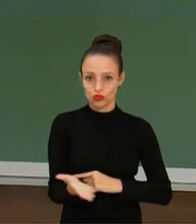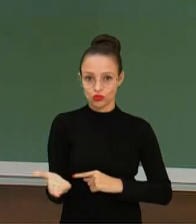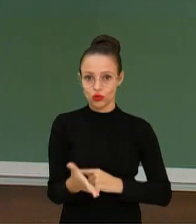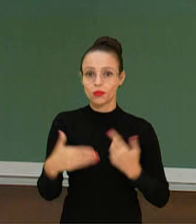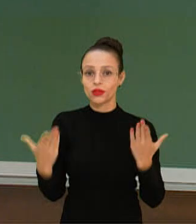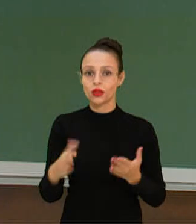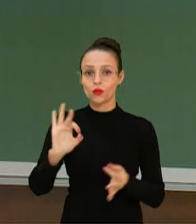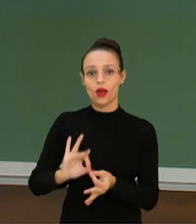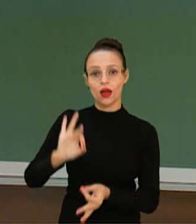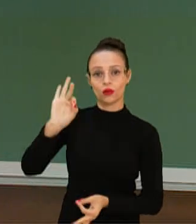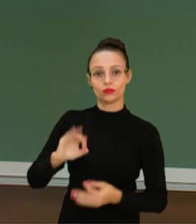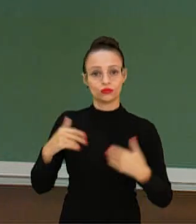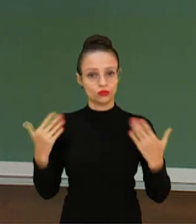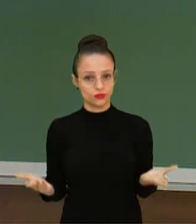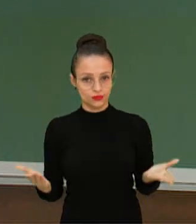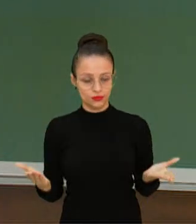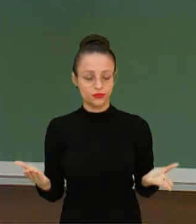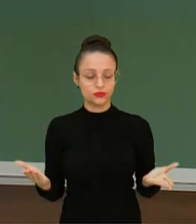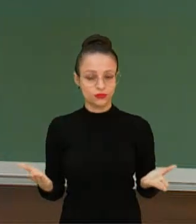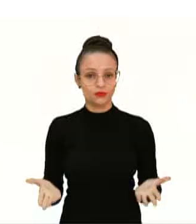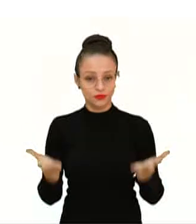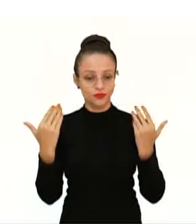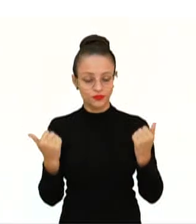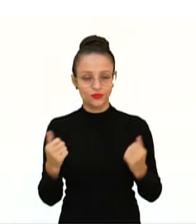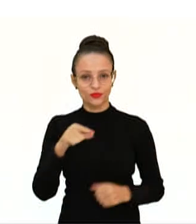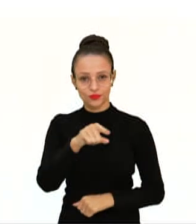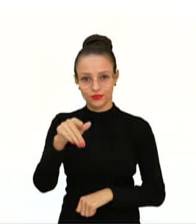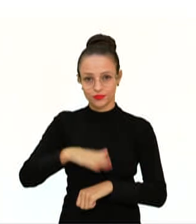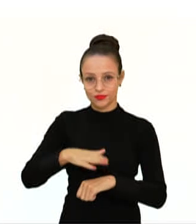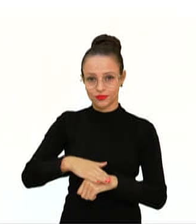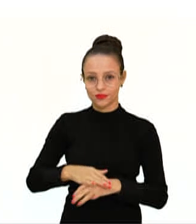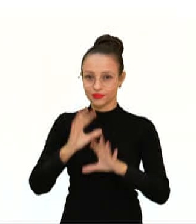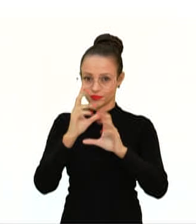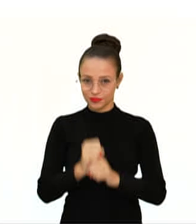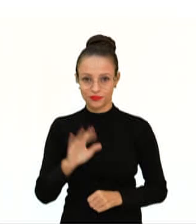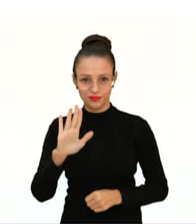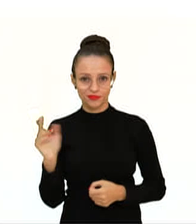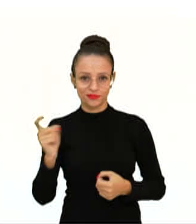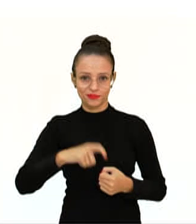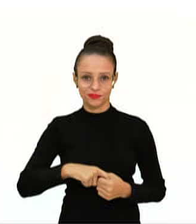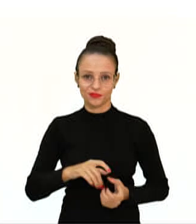a altura desse poste. Bora lá, você vai fazer essa conta e a gente já volta.